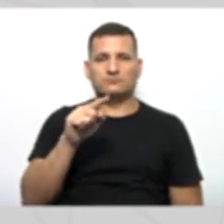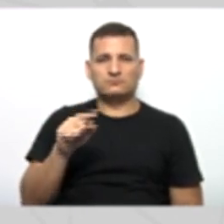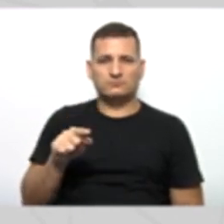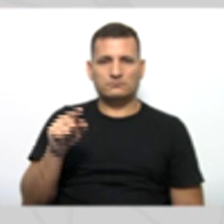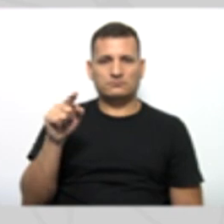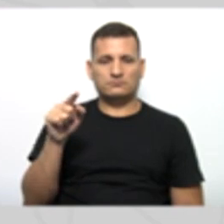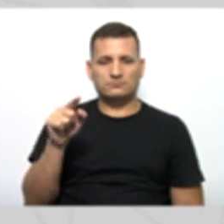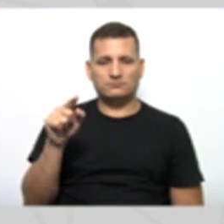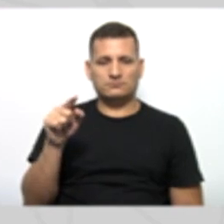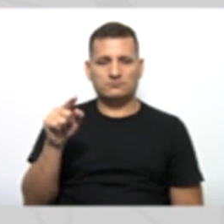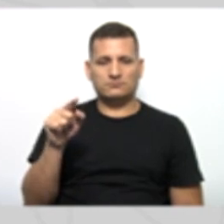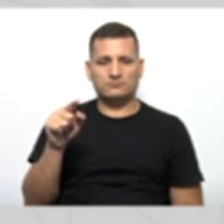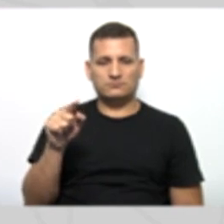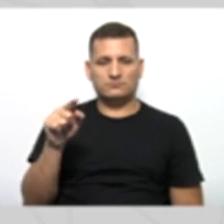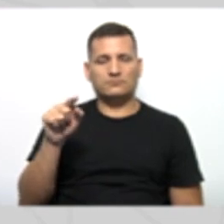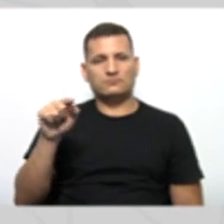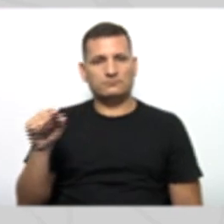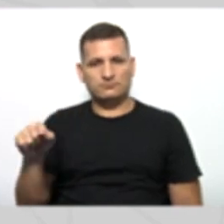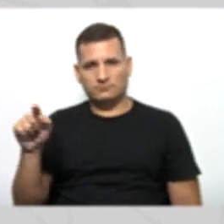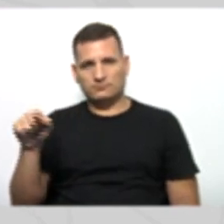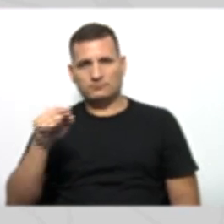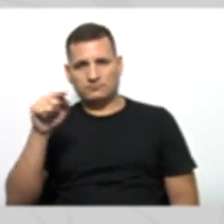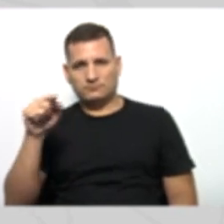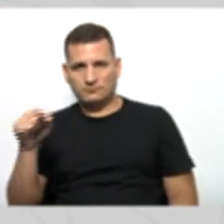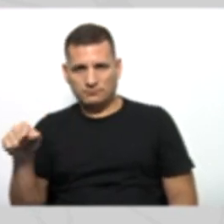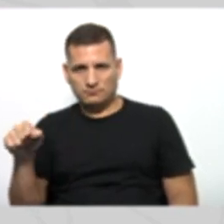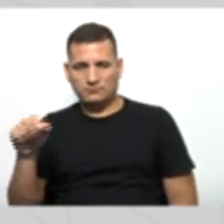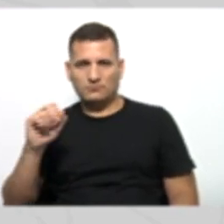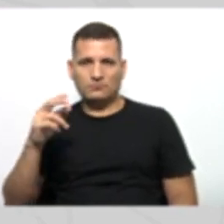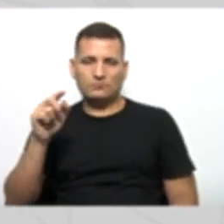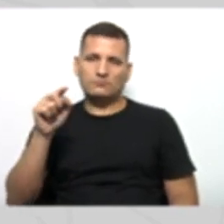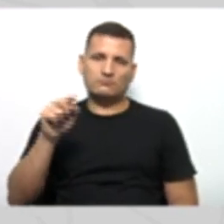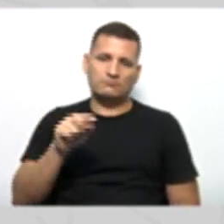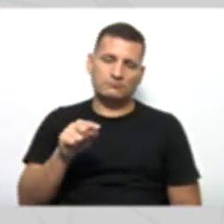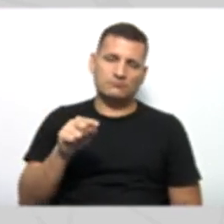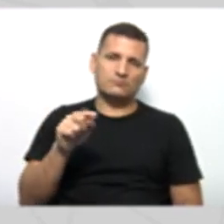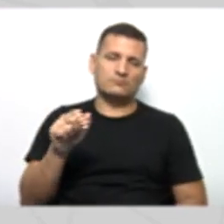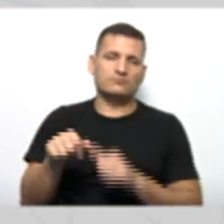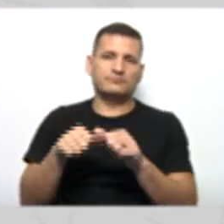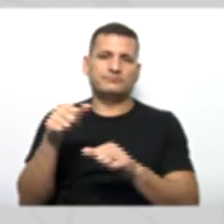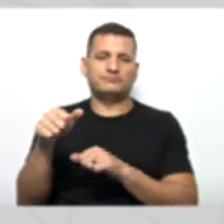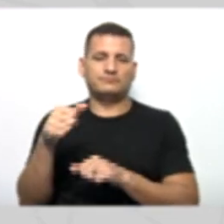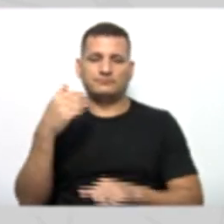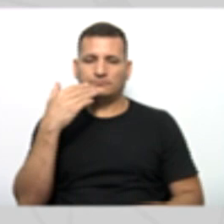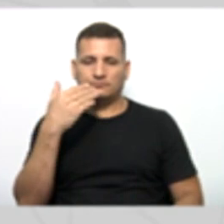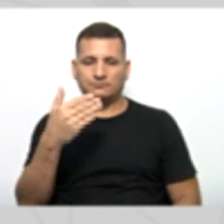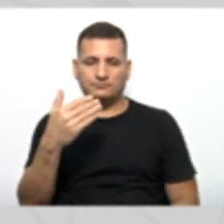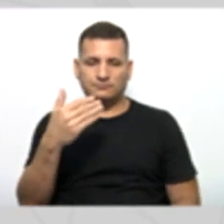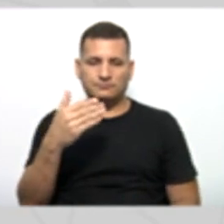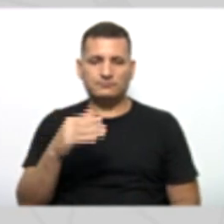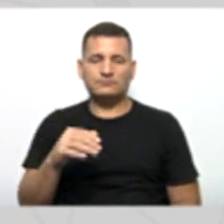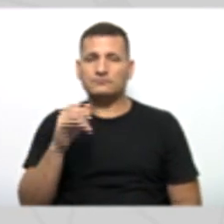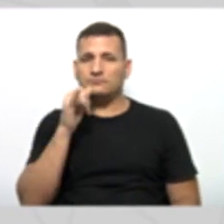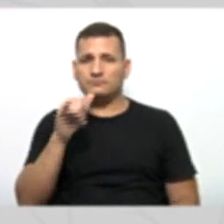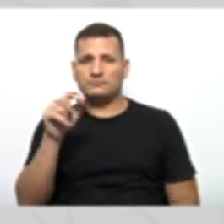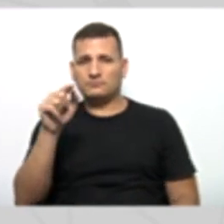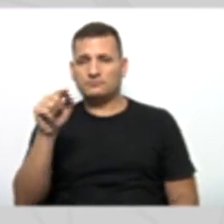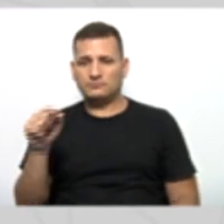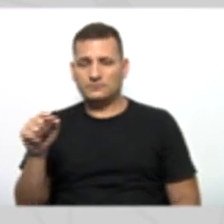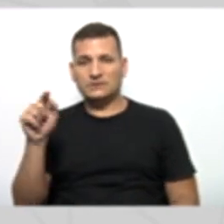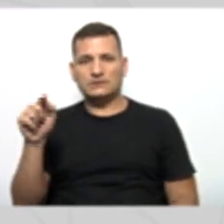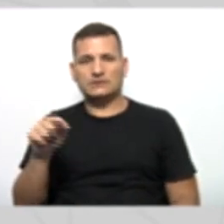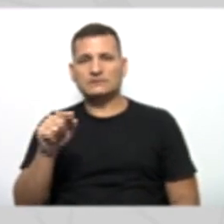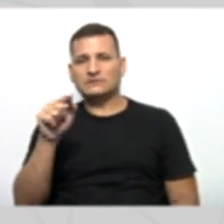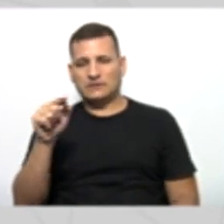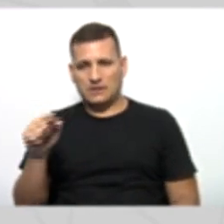o pedido, certo? Se ele cancelar o pedido, veja bem, ó, ele sai do